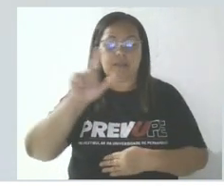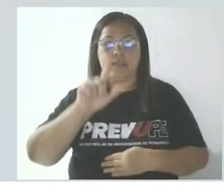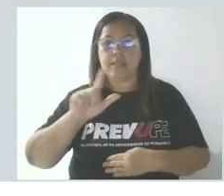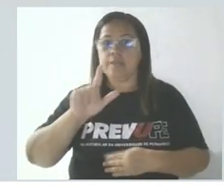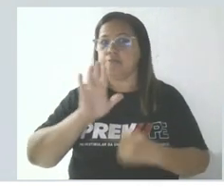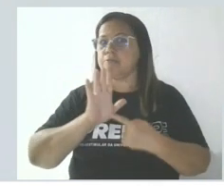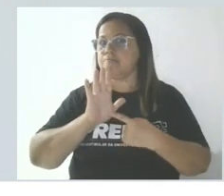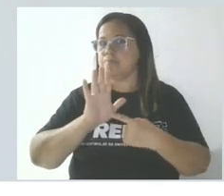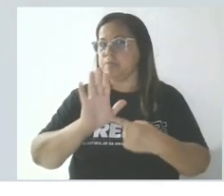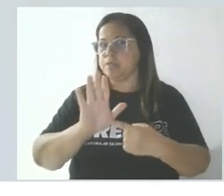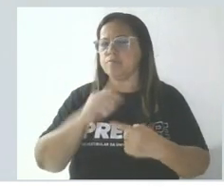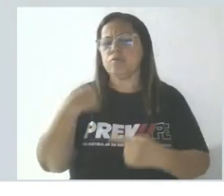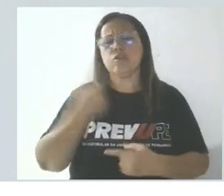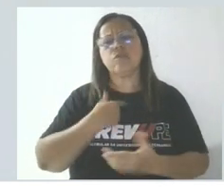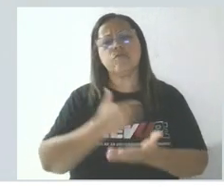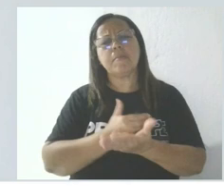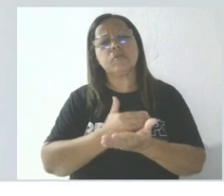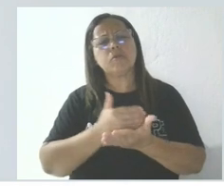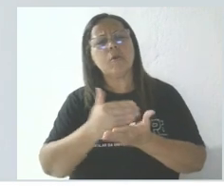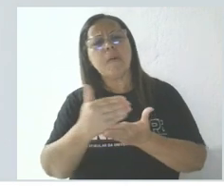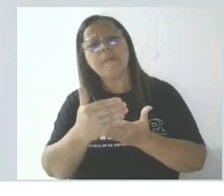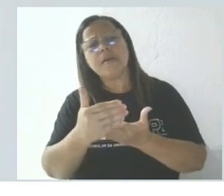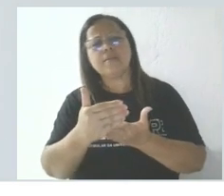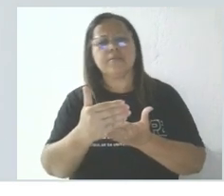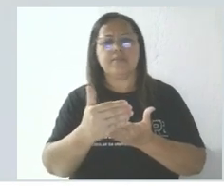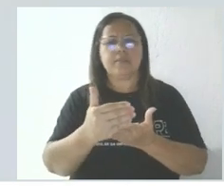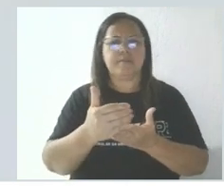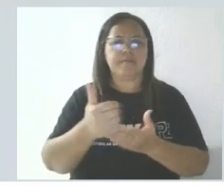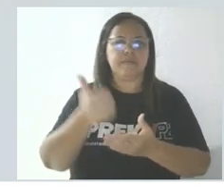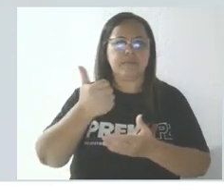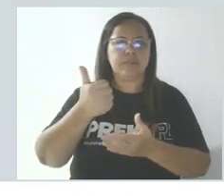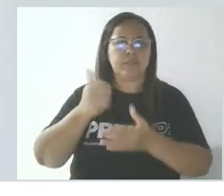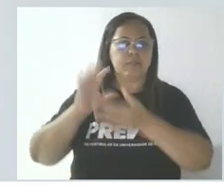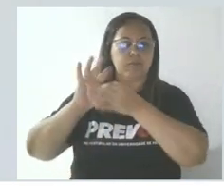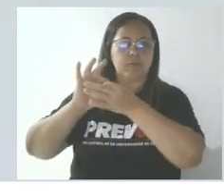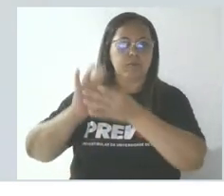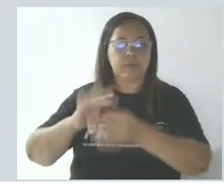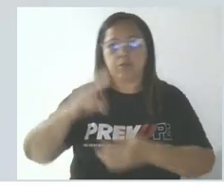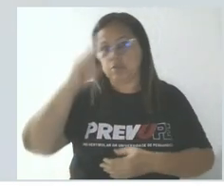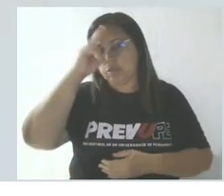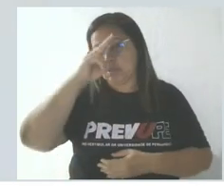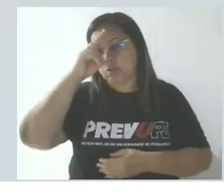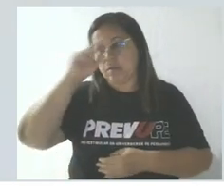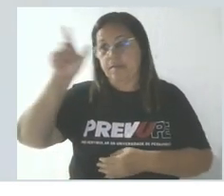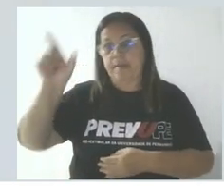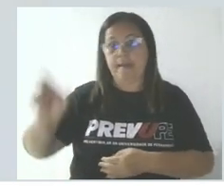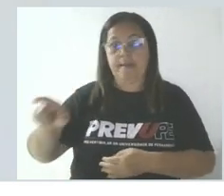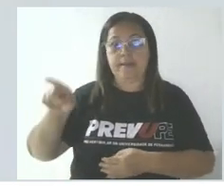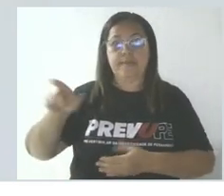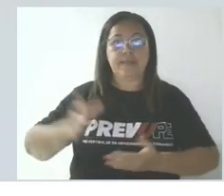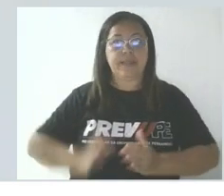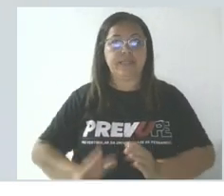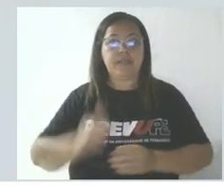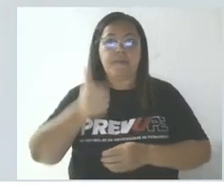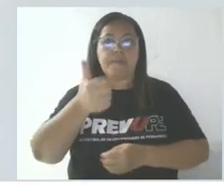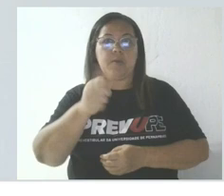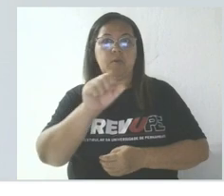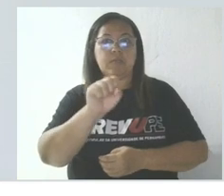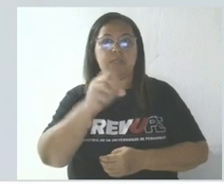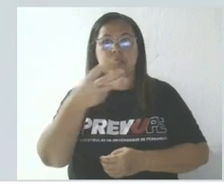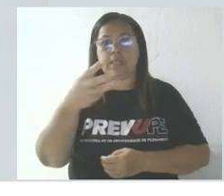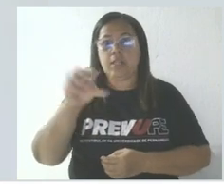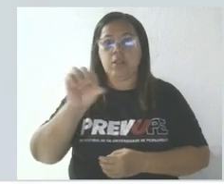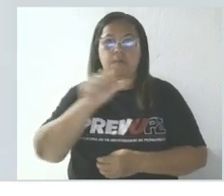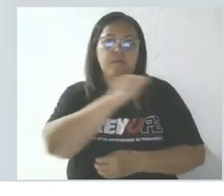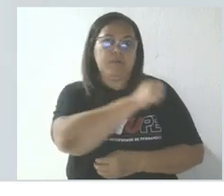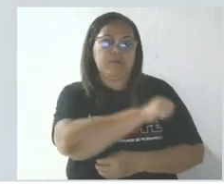representou né vamos começar pela primeira parte do contexto histórico Machado de Assis Ele nasceu em 39 1839 no Rio